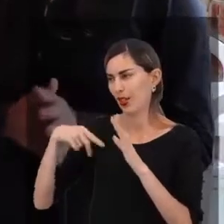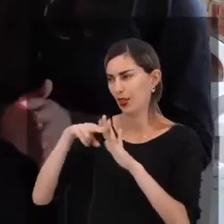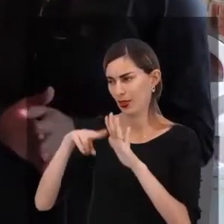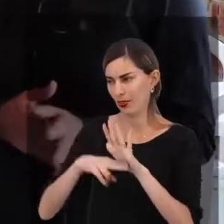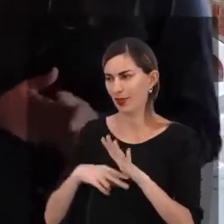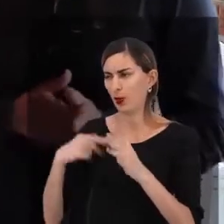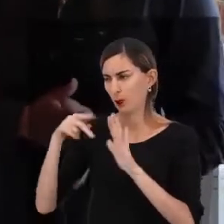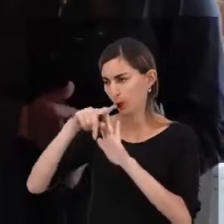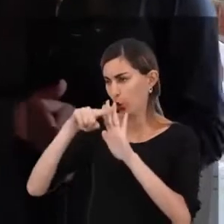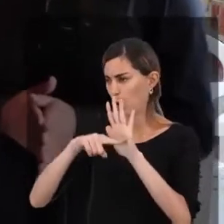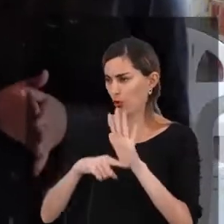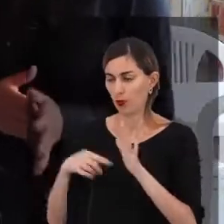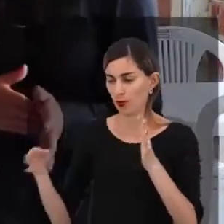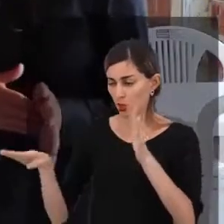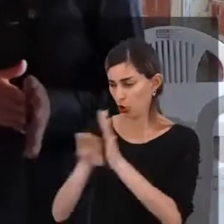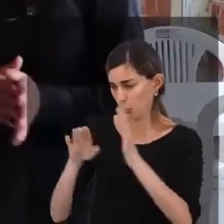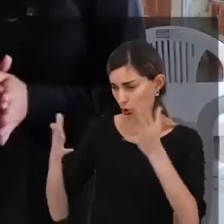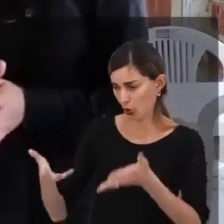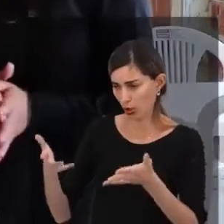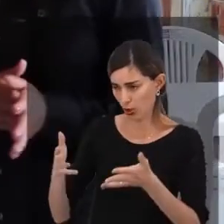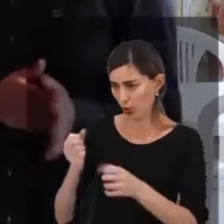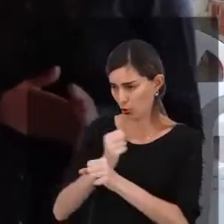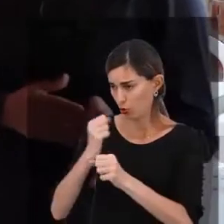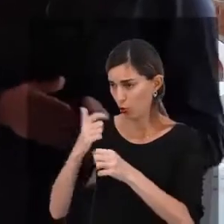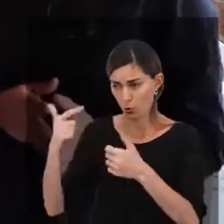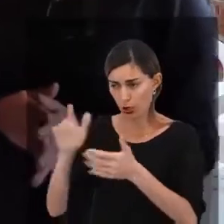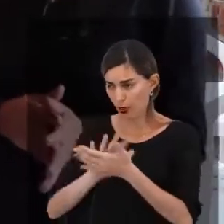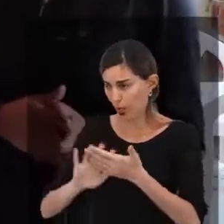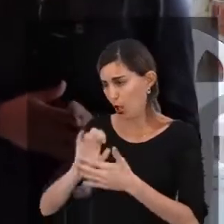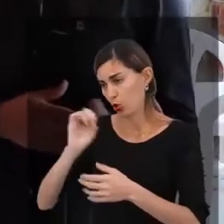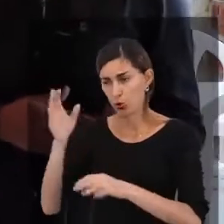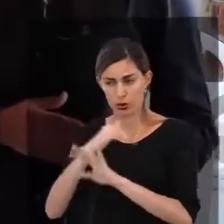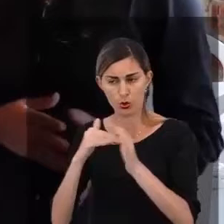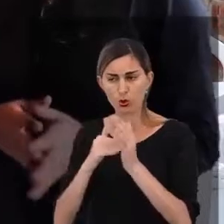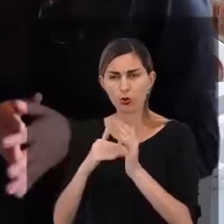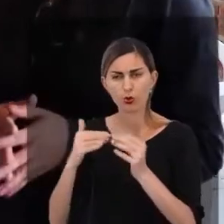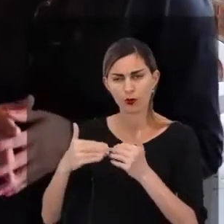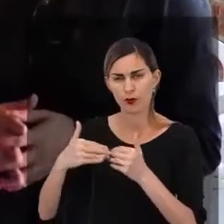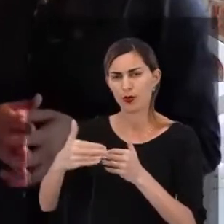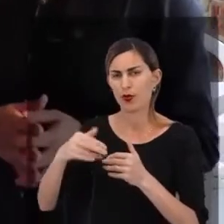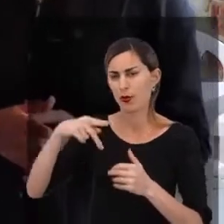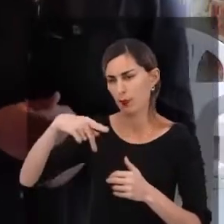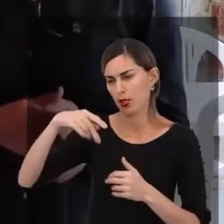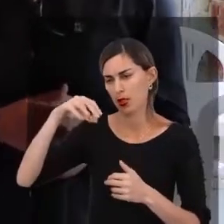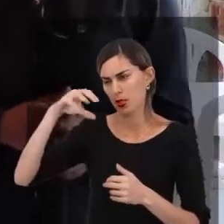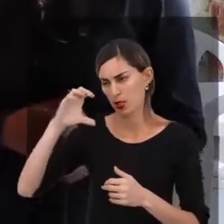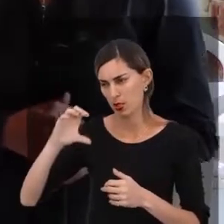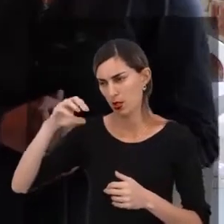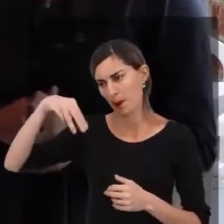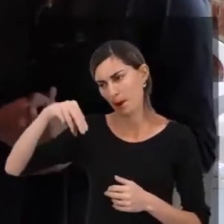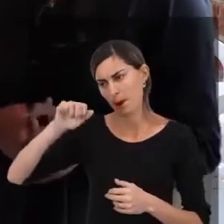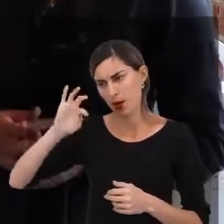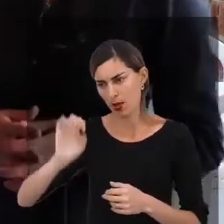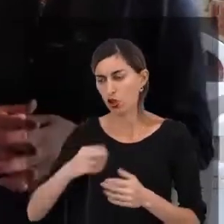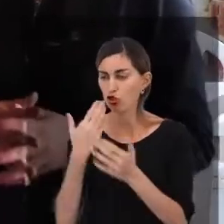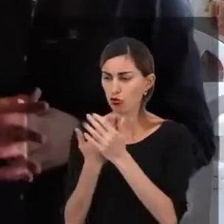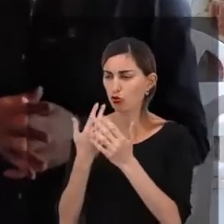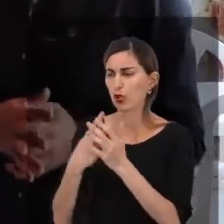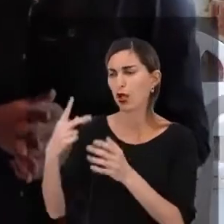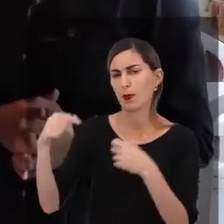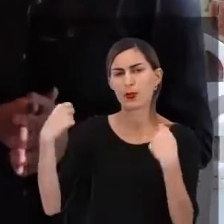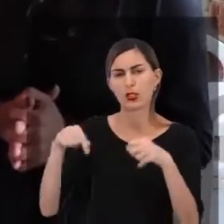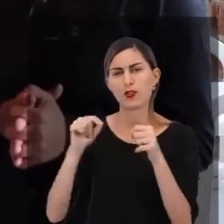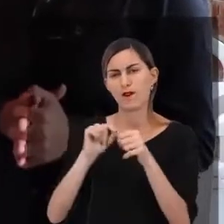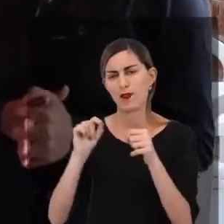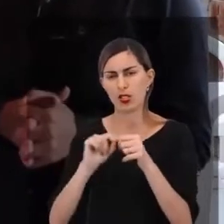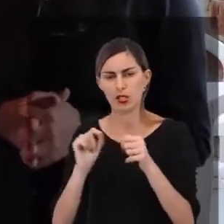PCMAT é o norte, né? É o programa. Então, você chegou na obra, não tem nada, ou tem tudo, parte do PCMAT. Pega o PCMAT e vai estudar o que